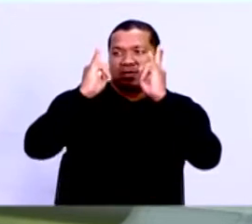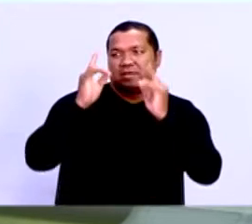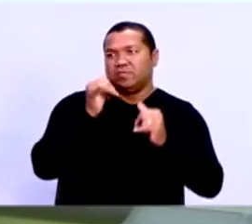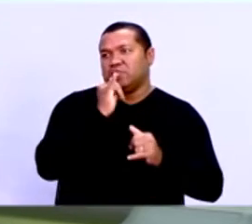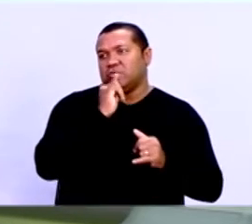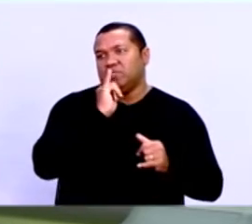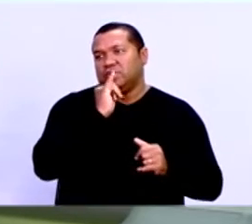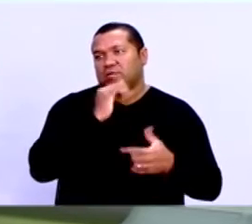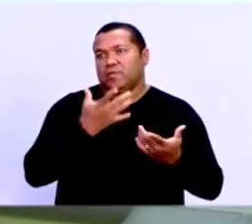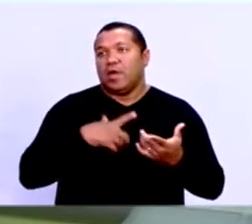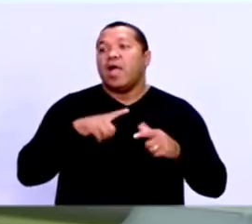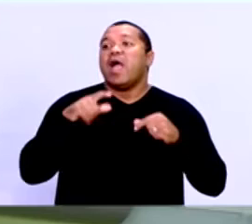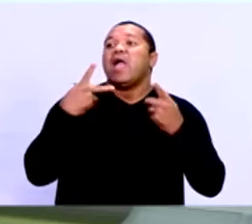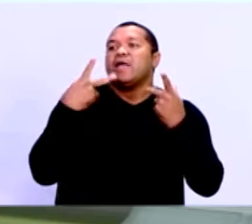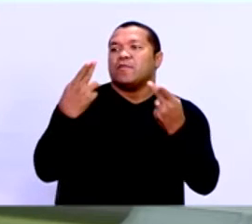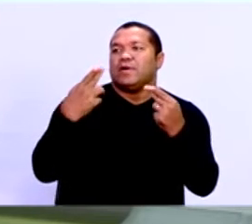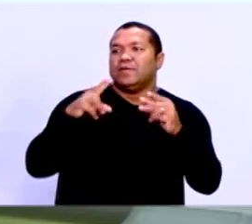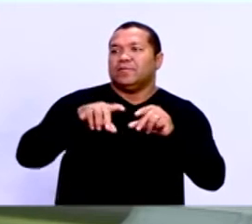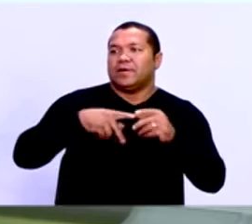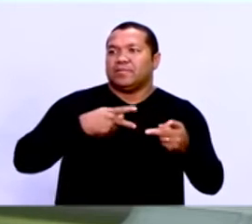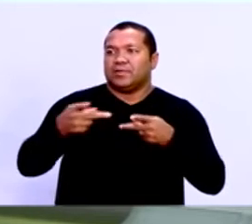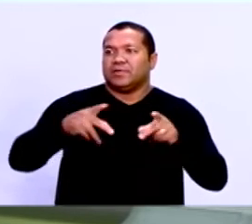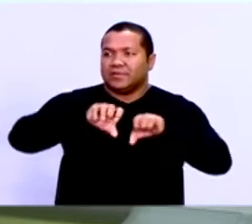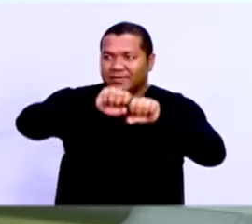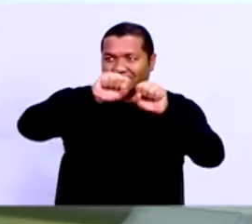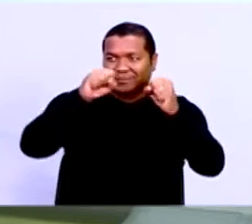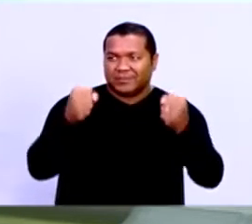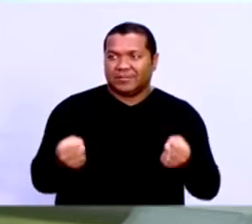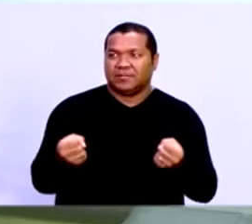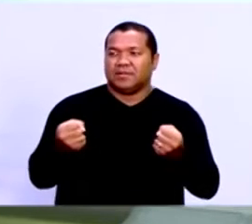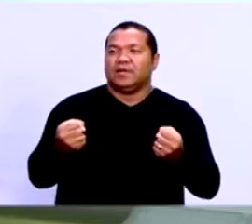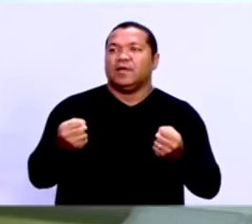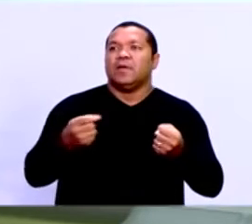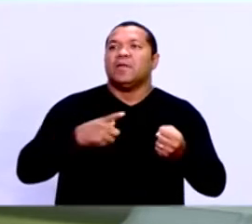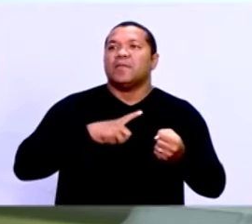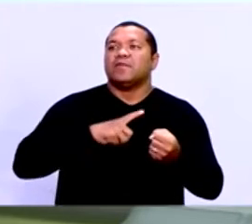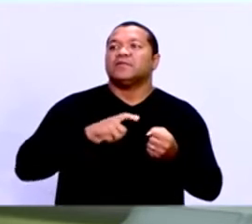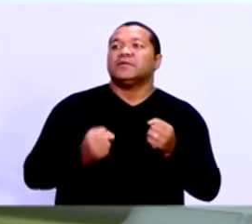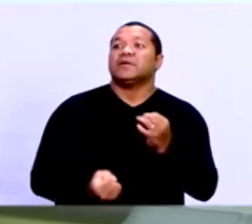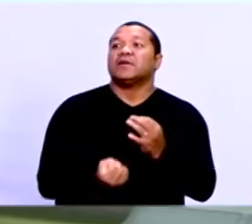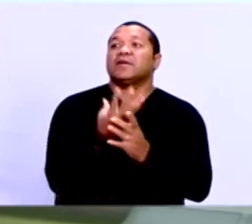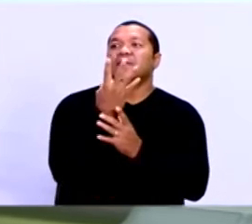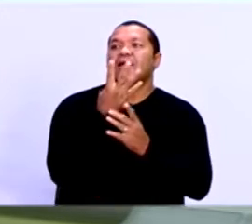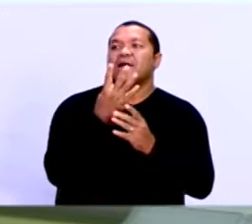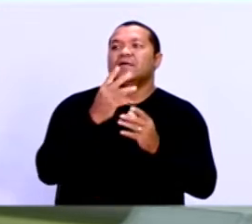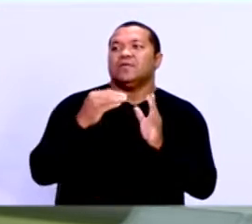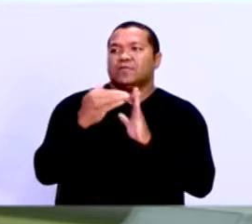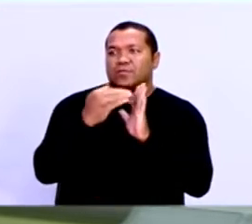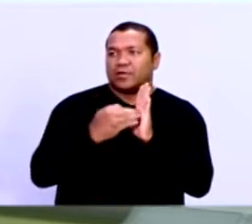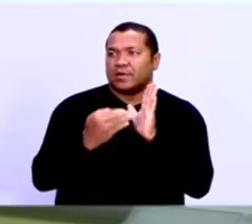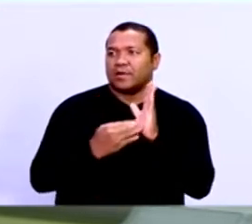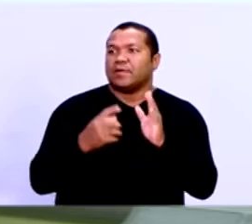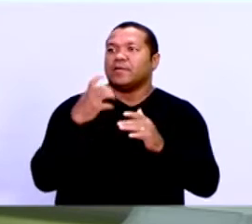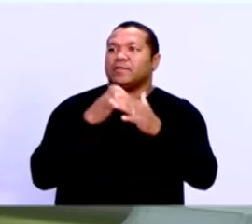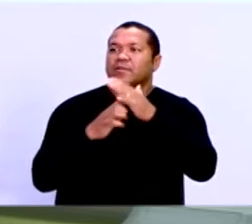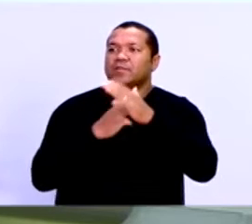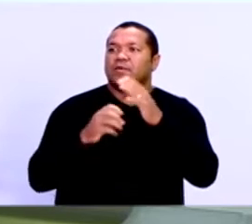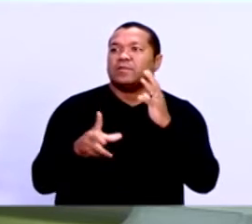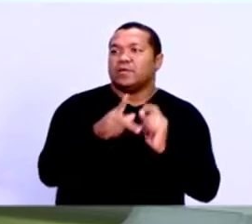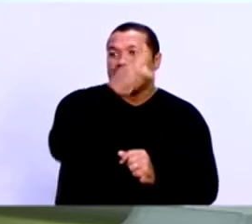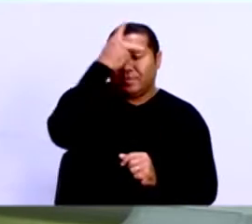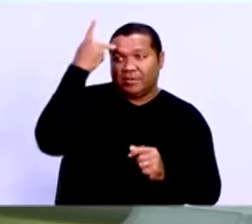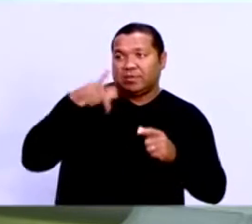para projetar um sistema a mesma coisa para desenvolver um software para 1 empresa para o cliente a